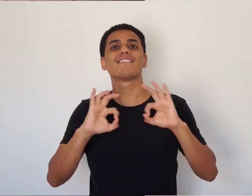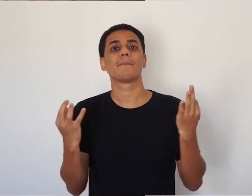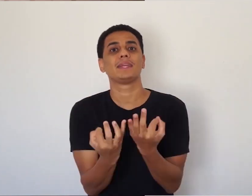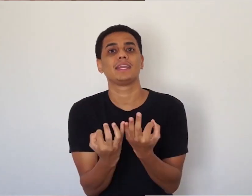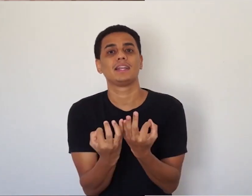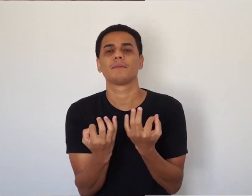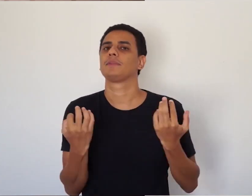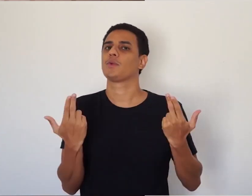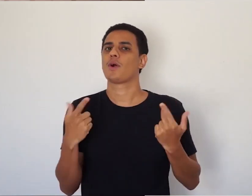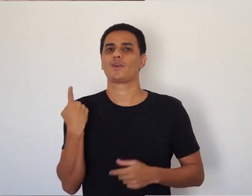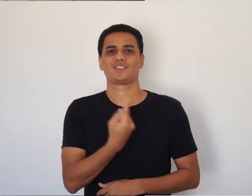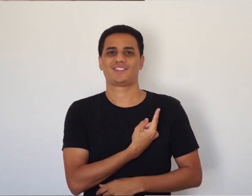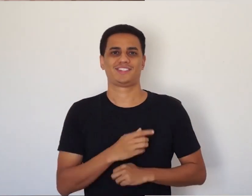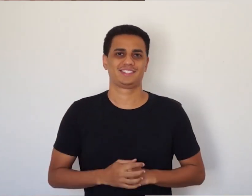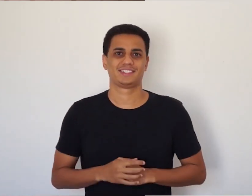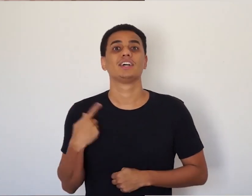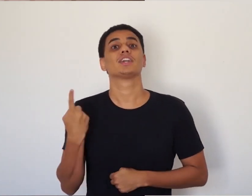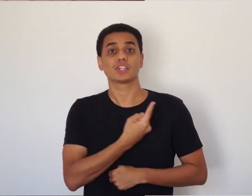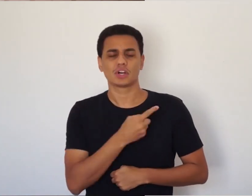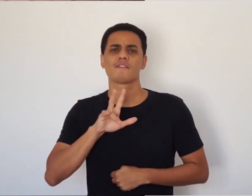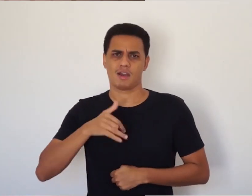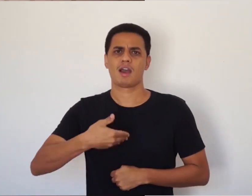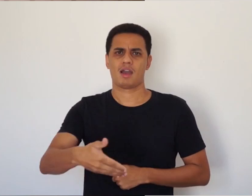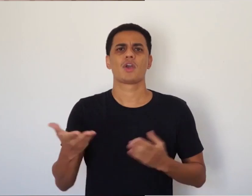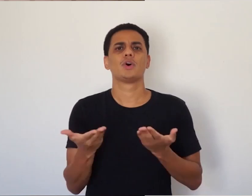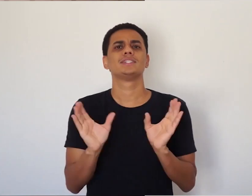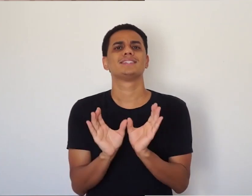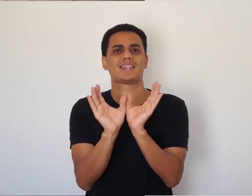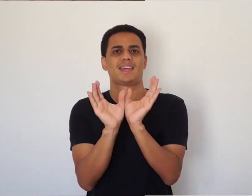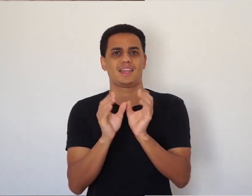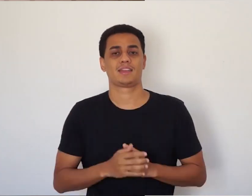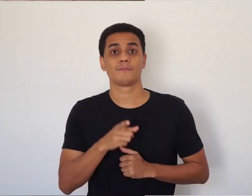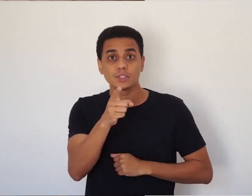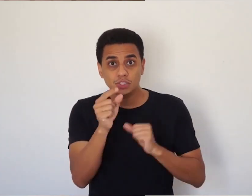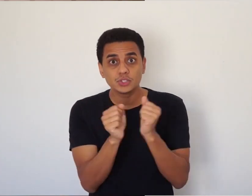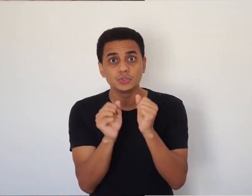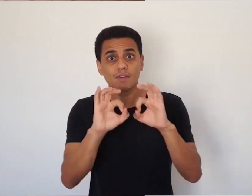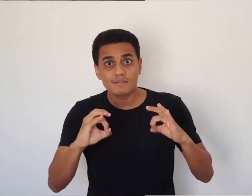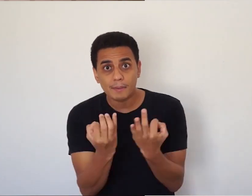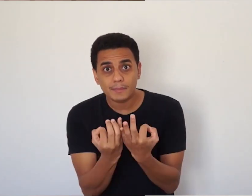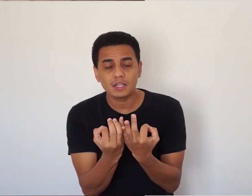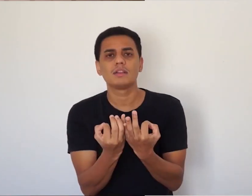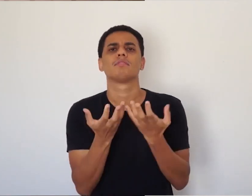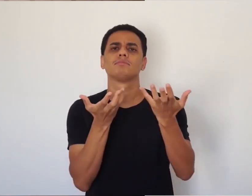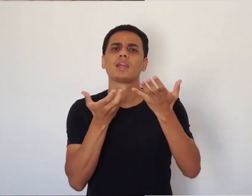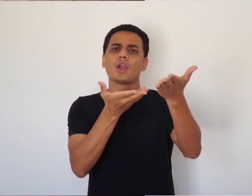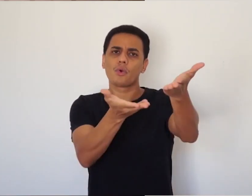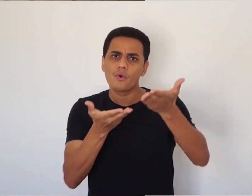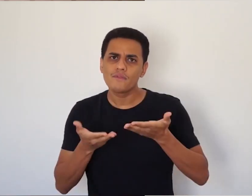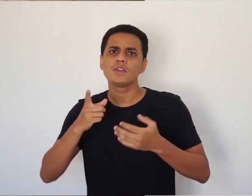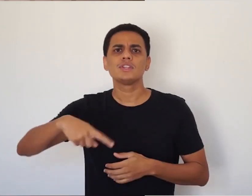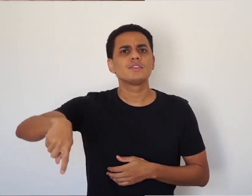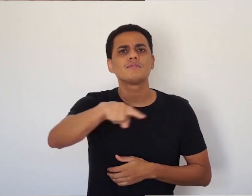família. Hoje nós vamos celebrar a ceia. Nós vamos terminar esse momento como ceia. Você que está em casa com a sua